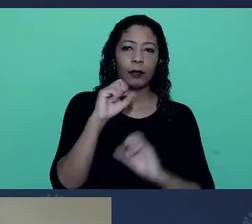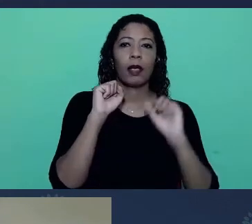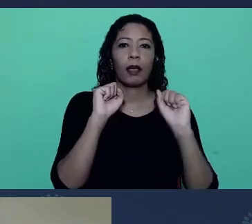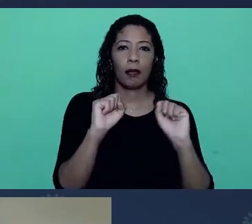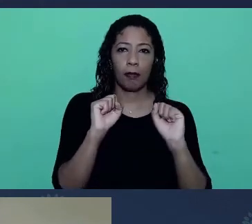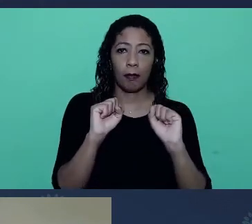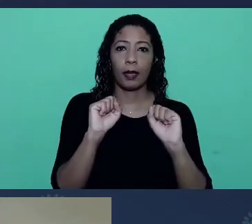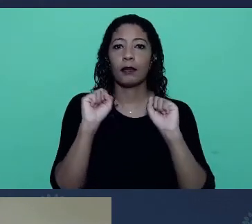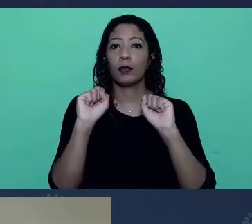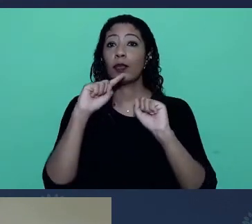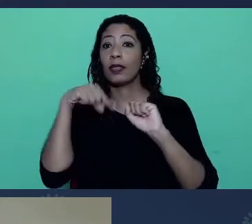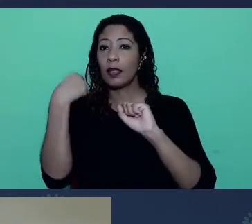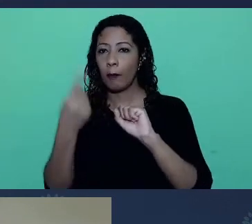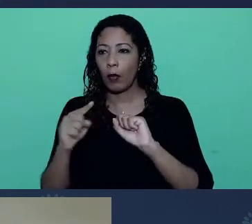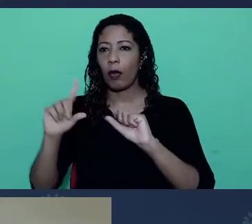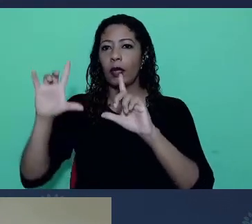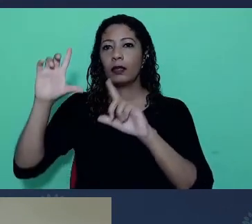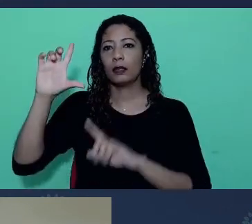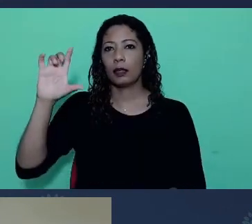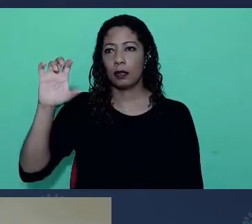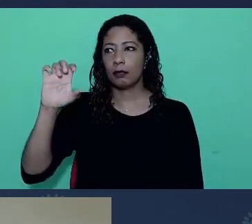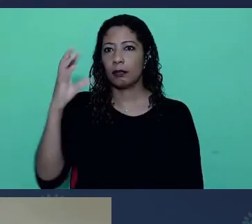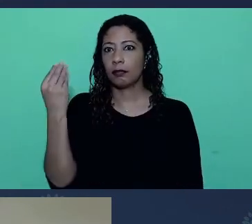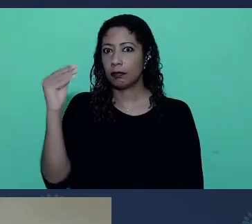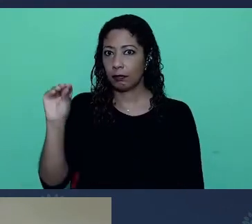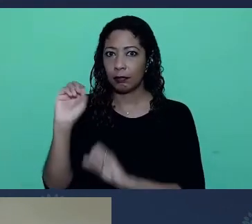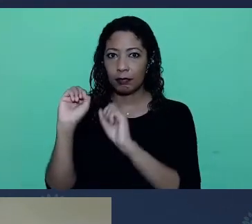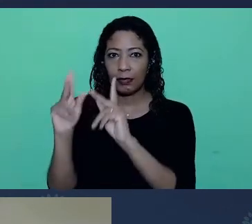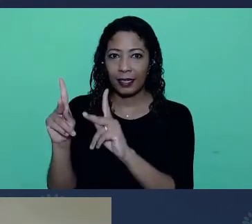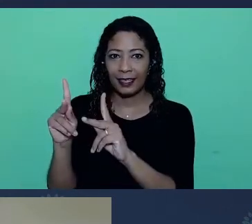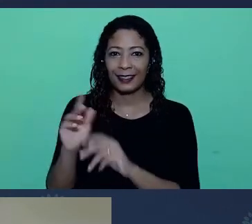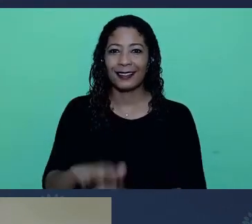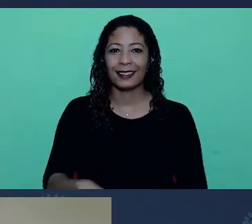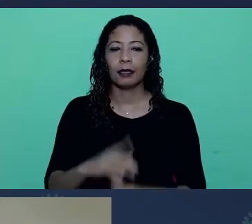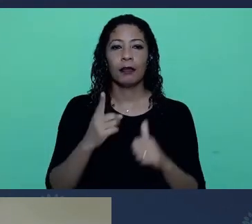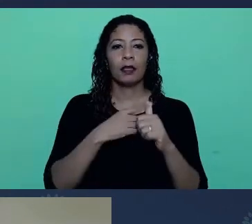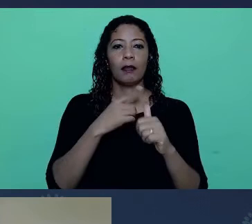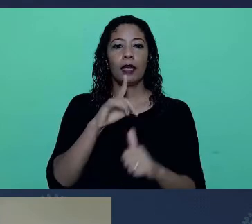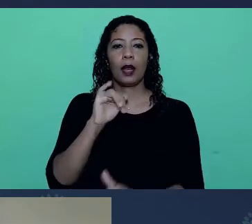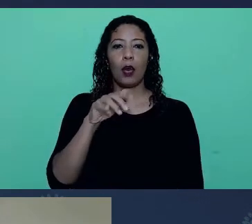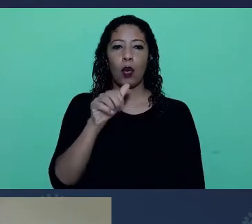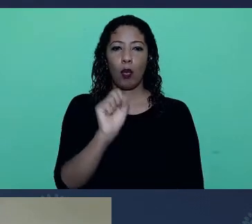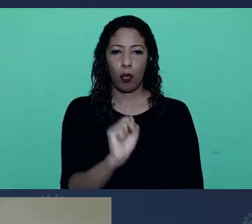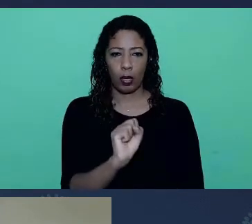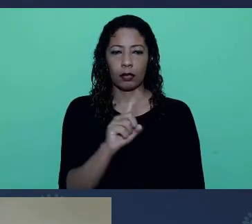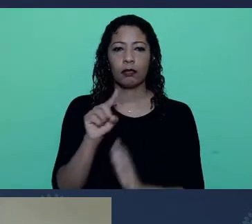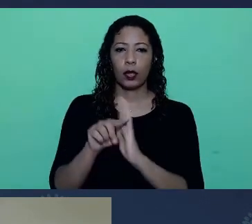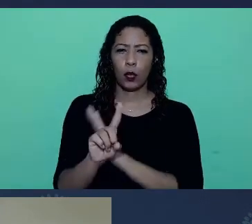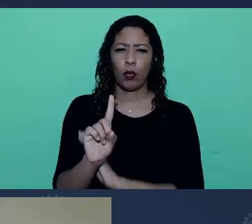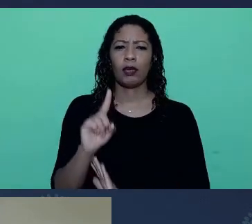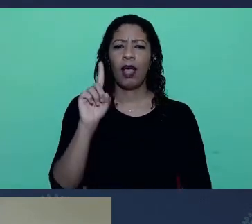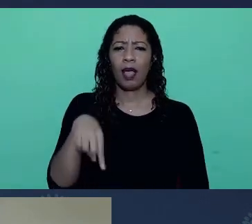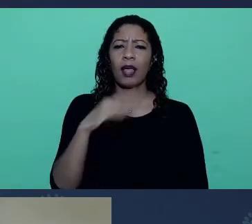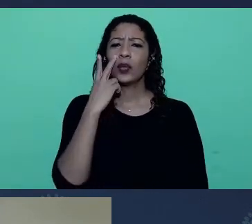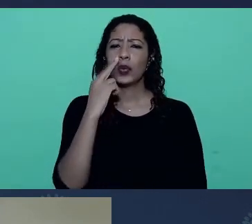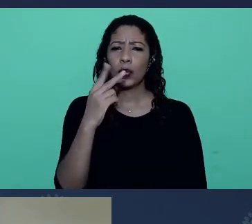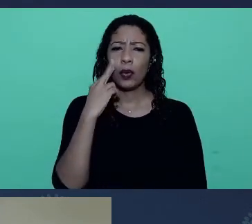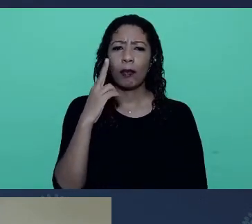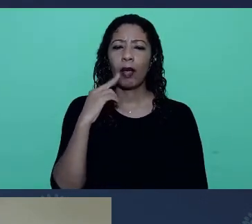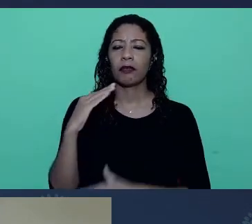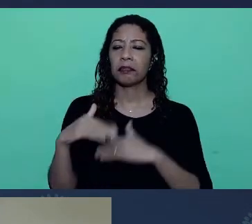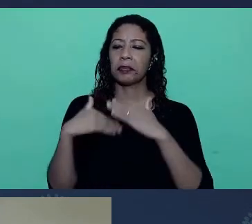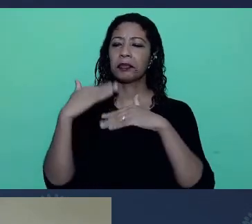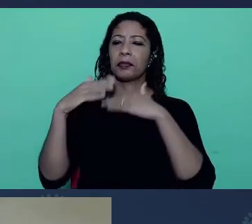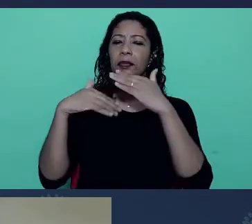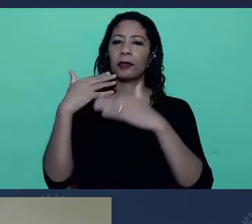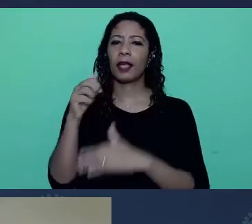responde pelo Instagram, certo, gente? A primeira é do Lucas Aguiar. É comum não desenvolver sintomas da asma na infância